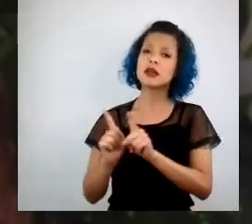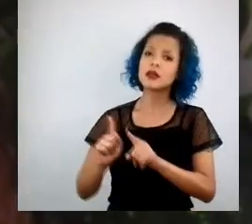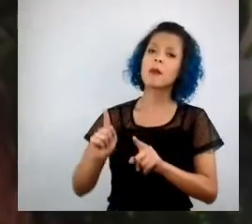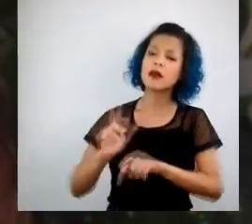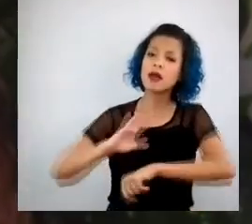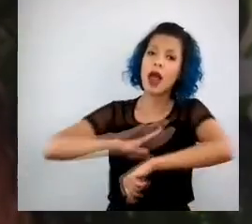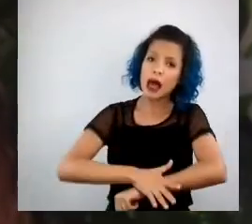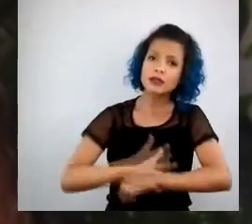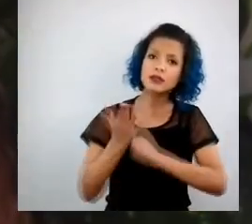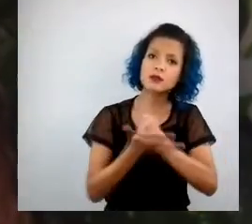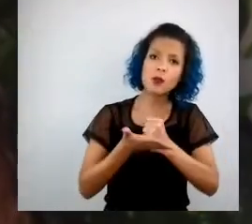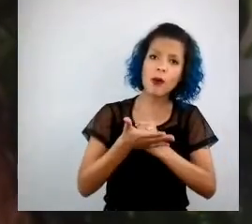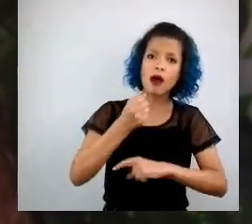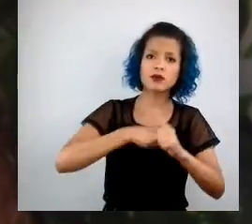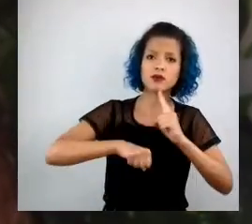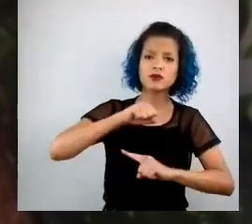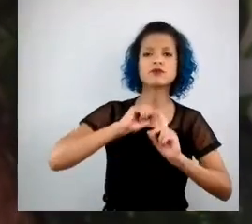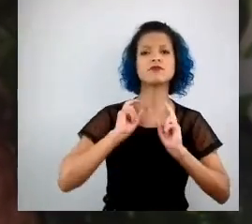estrutural.